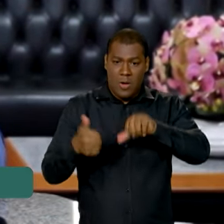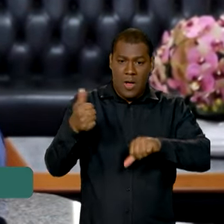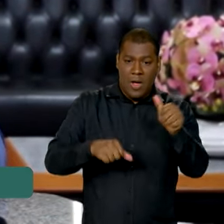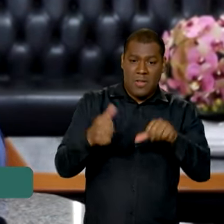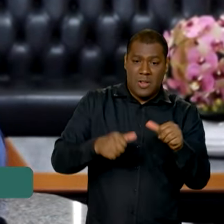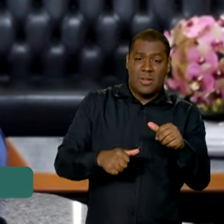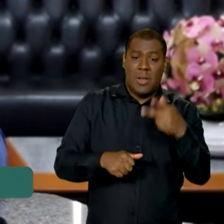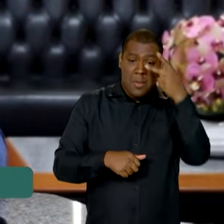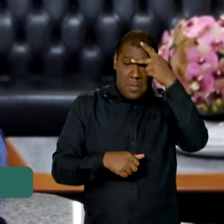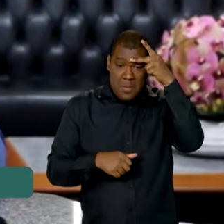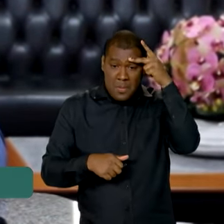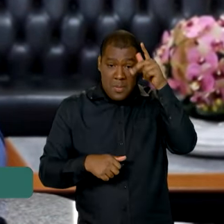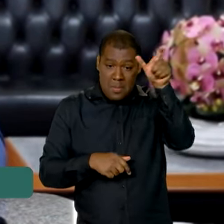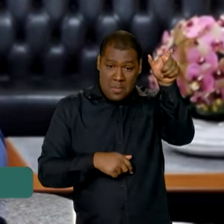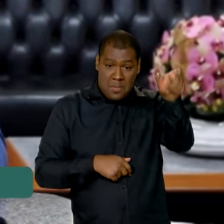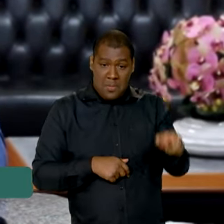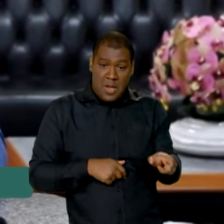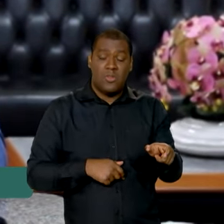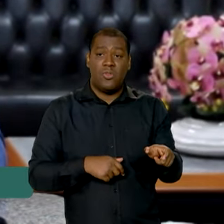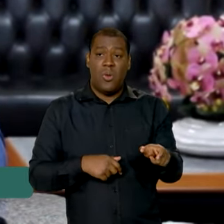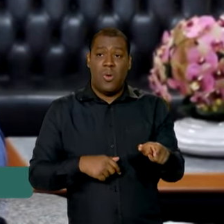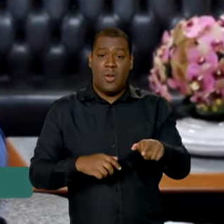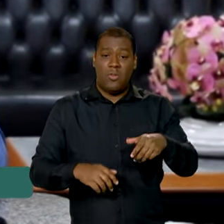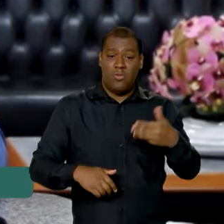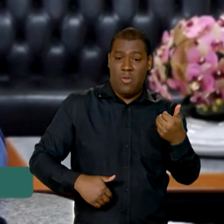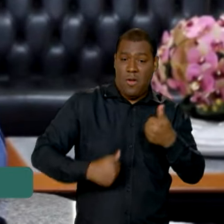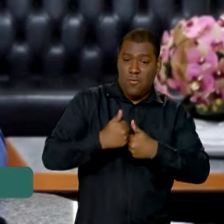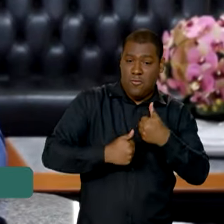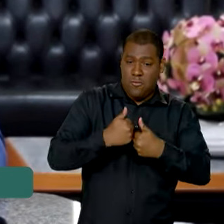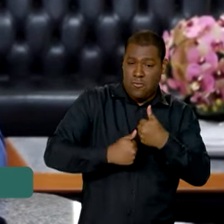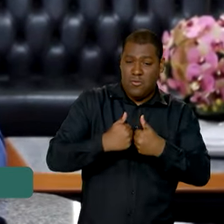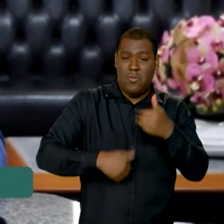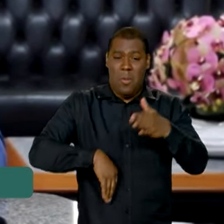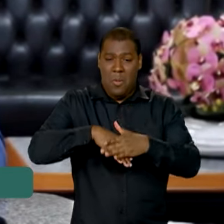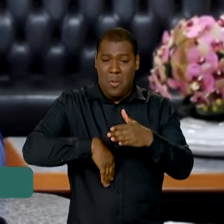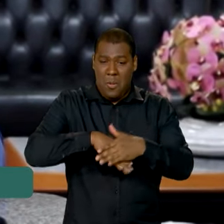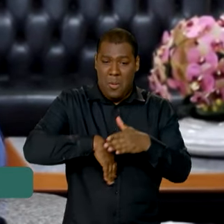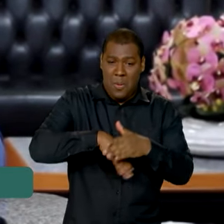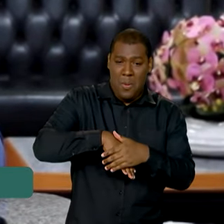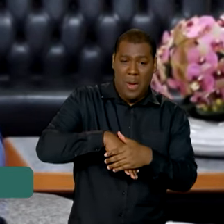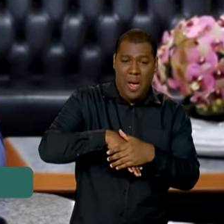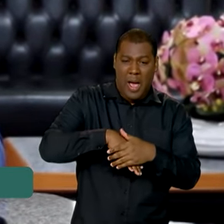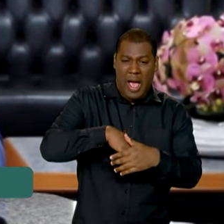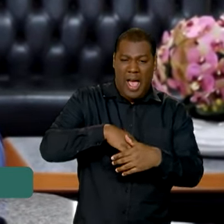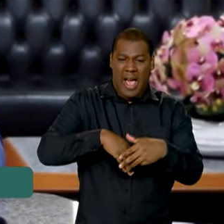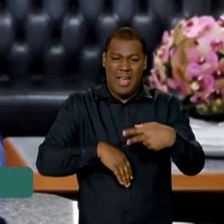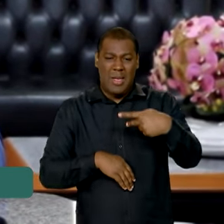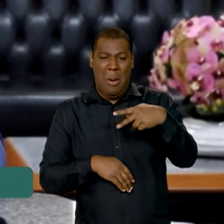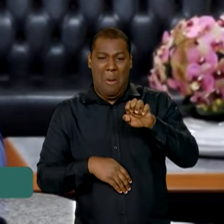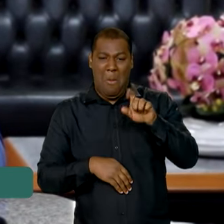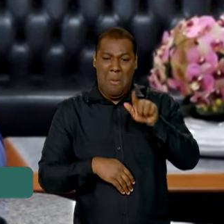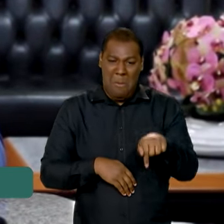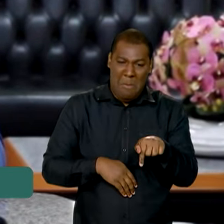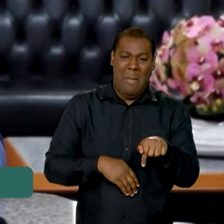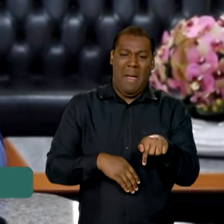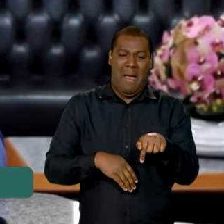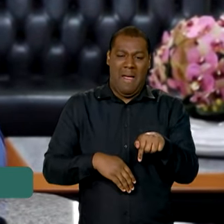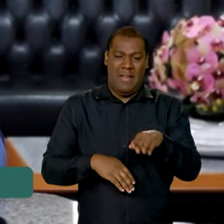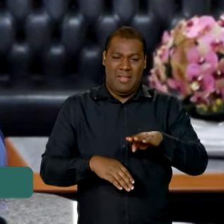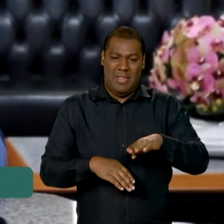quebra um braço, às vezes jogando uma bola, a gente vai jogar uma bola no final de semana, está destreinado, machuca o pé, tem que ficar fora do